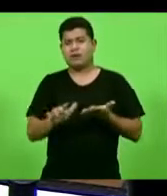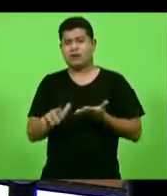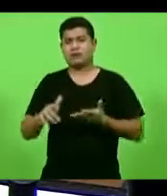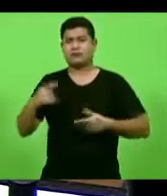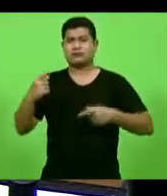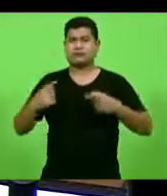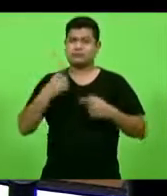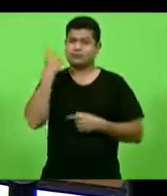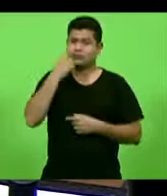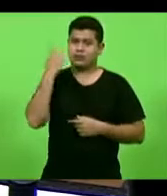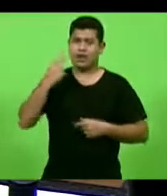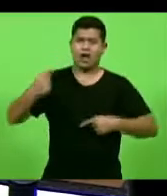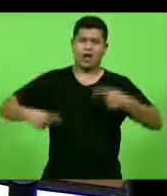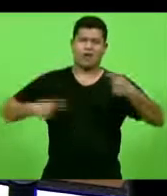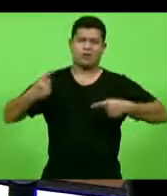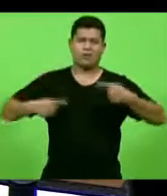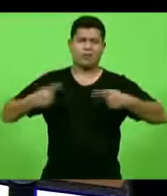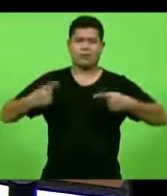educação.